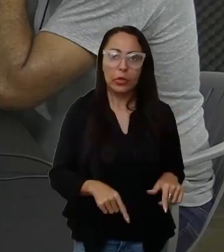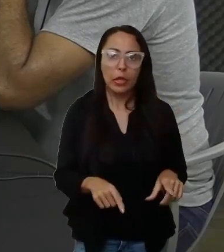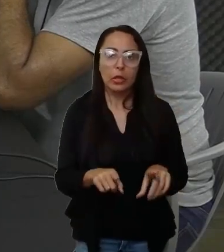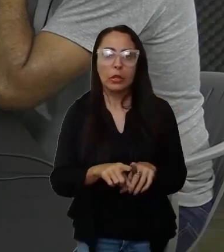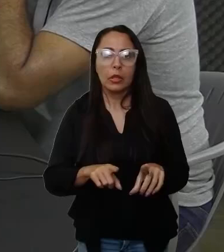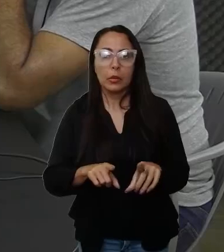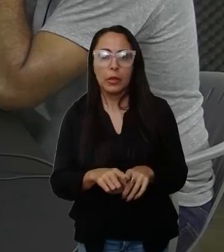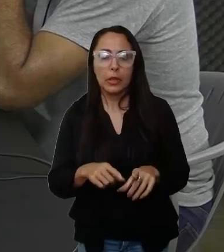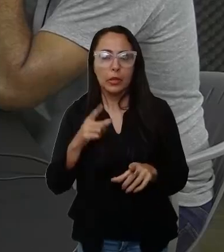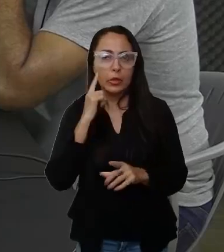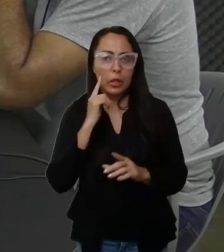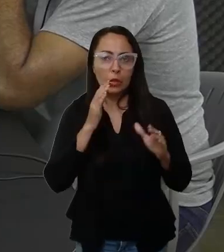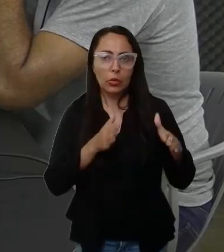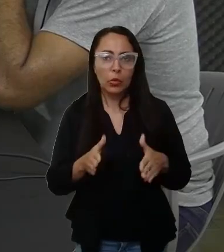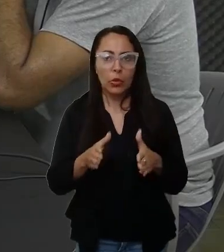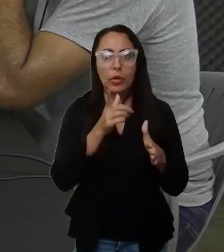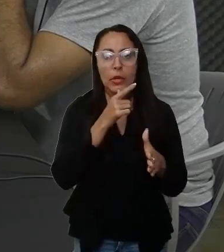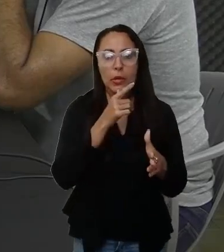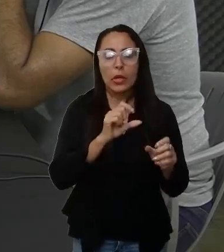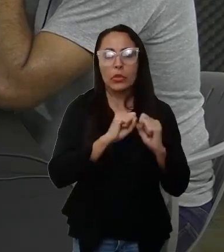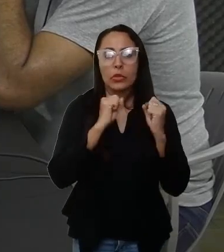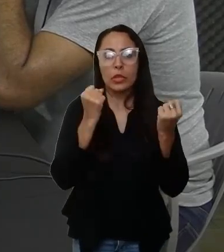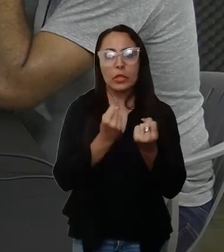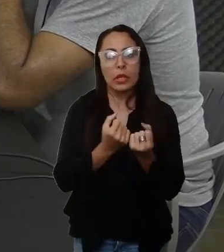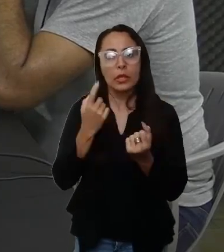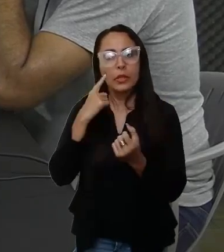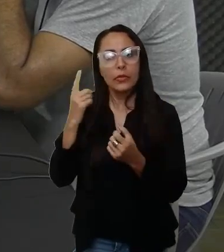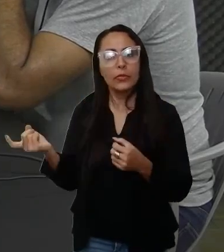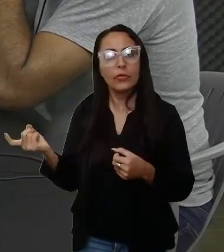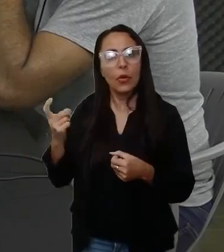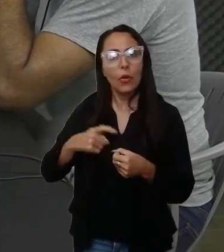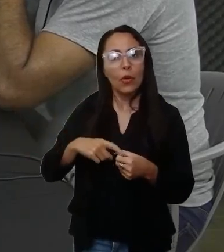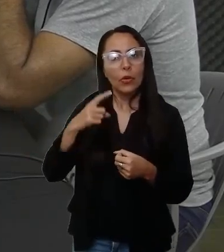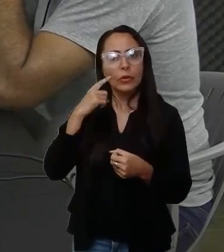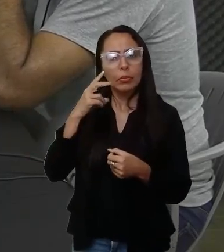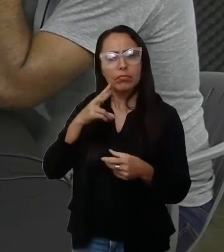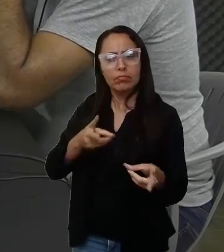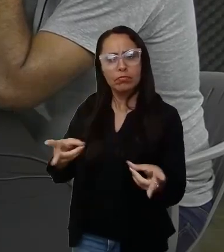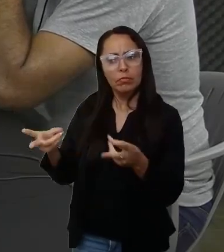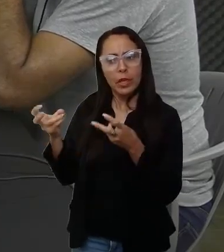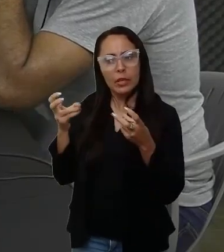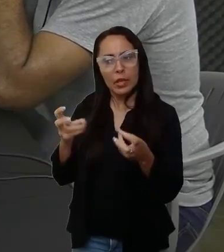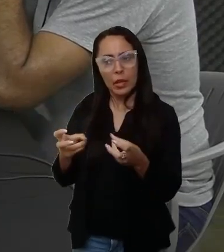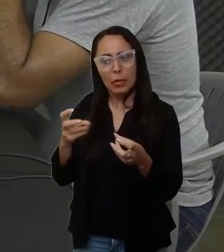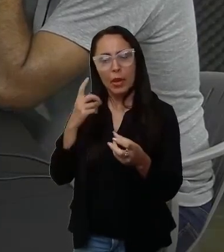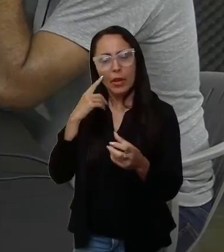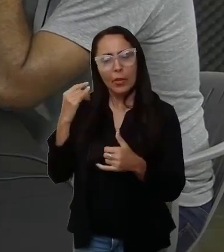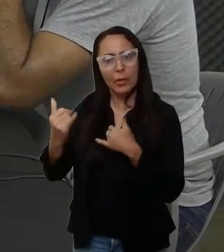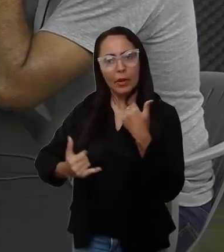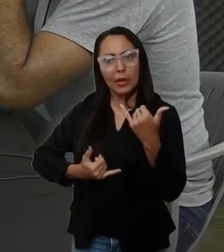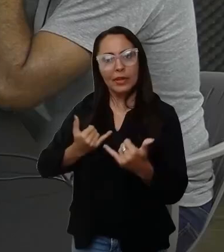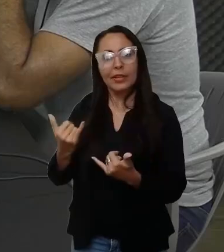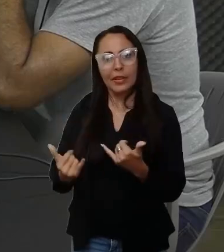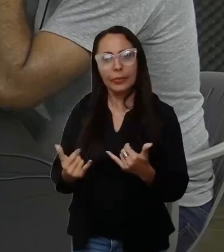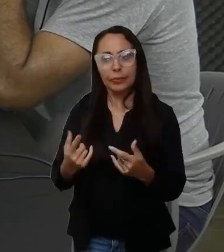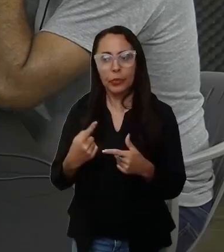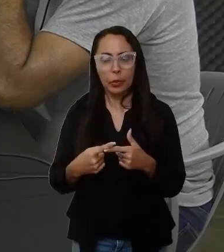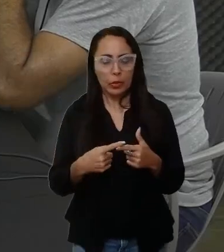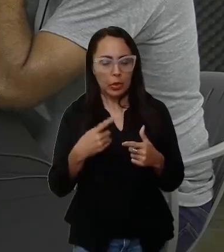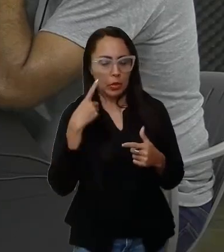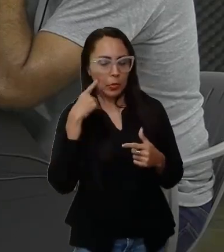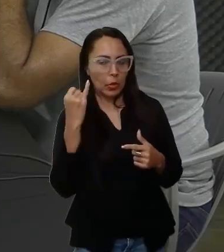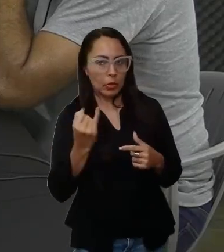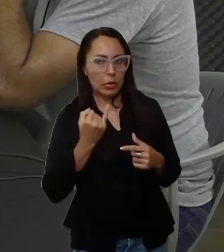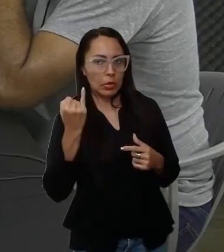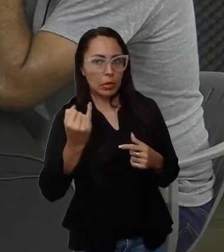para o Rio, fazer com que a sociedade volte a ter os olhos para o rio como fonte de lazer. Por que isso é importante? Porque isso